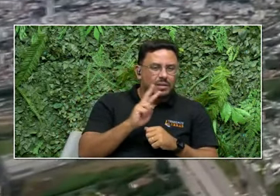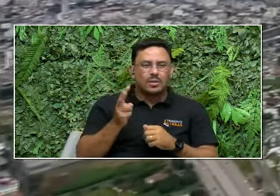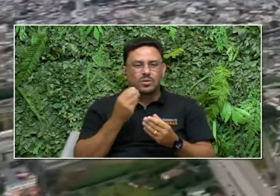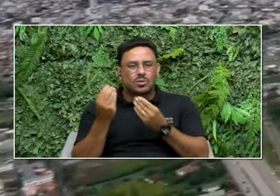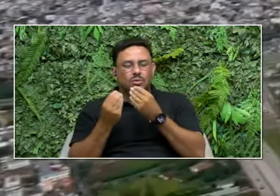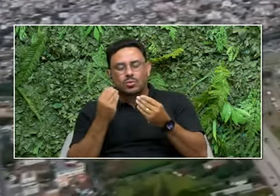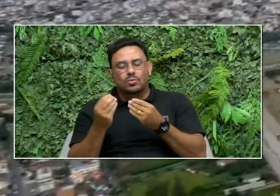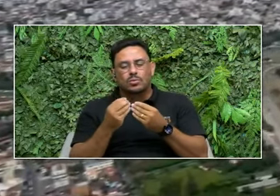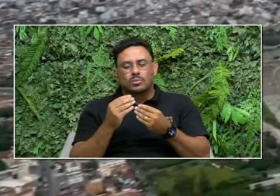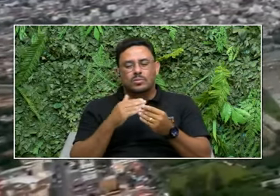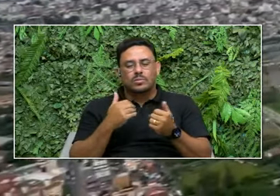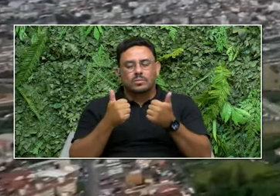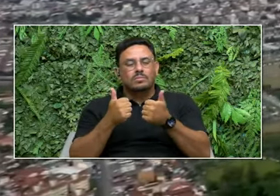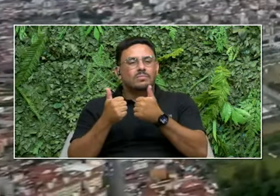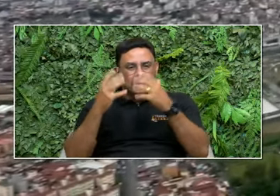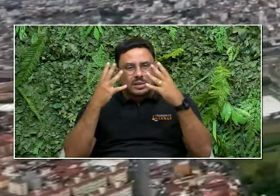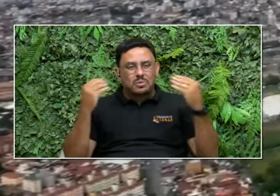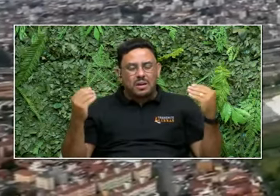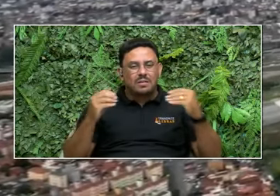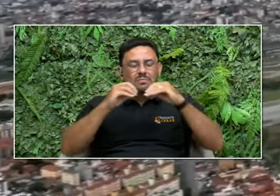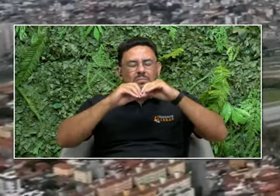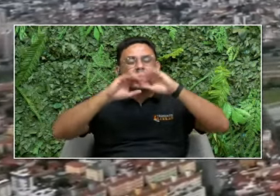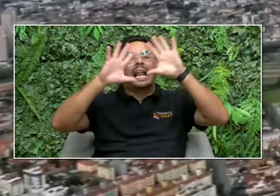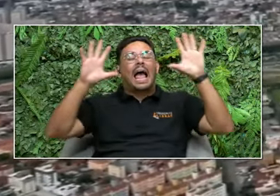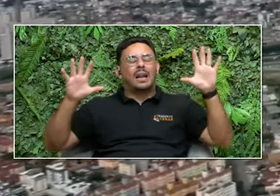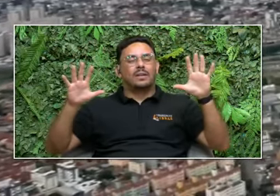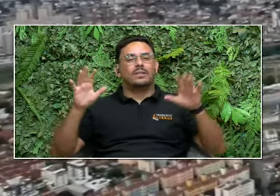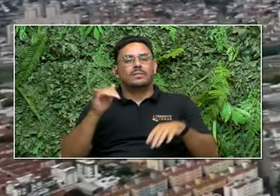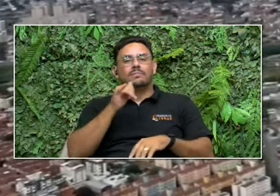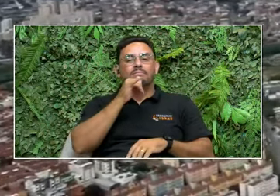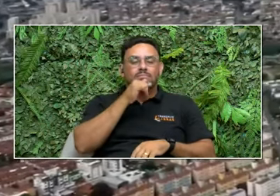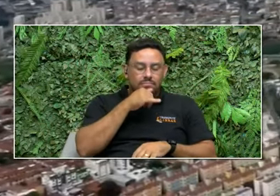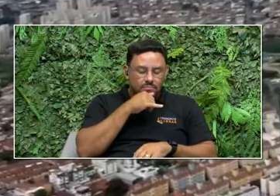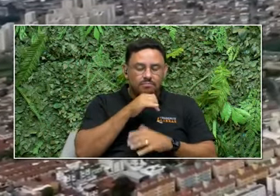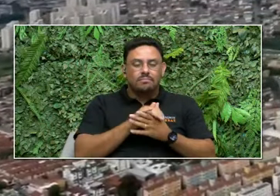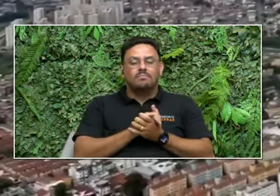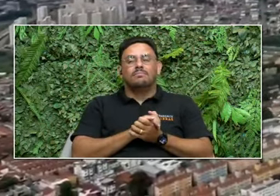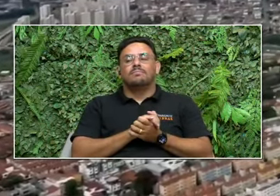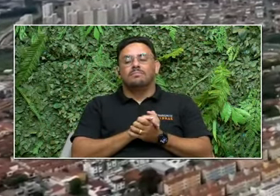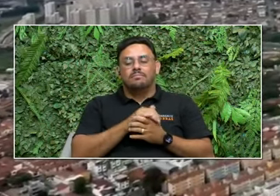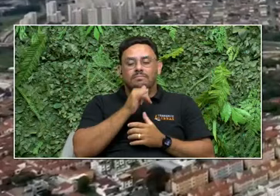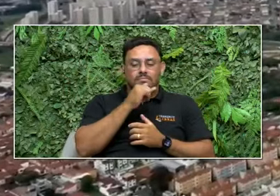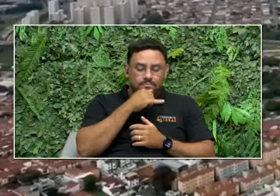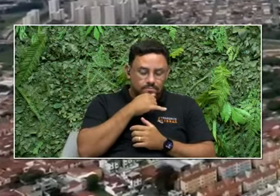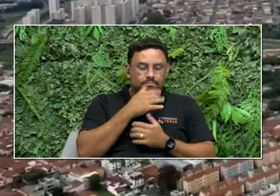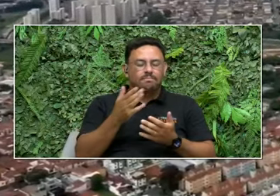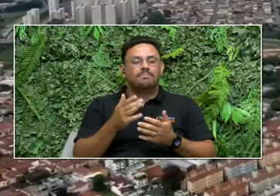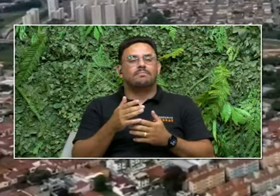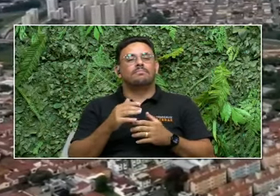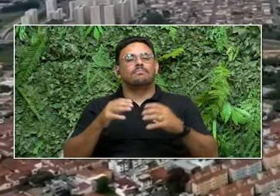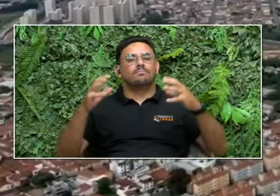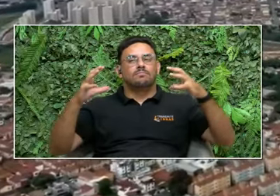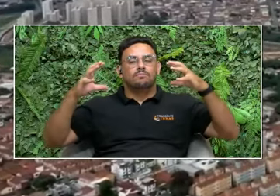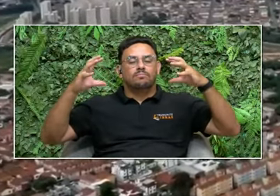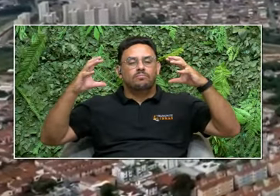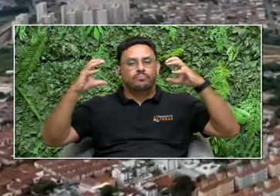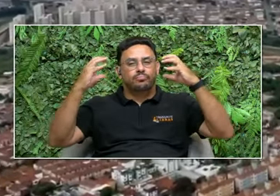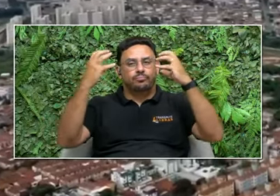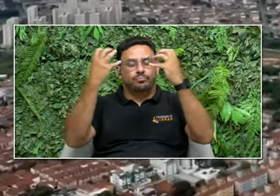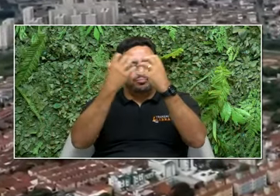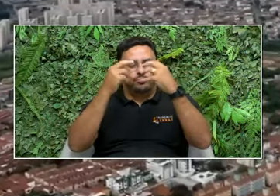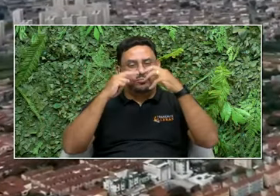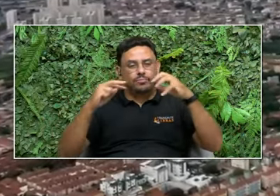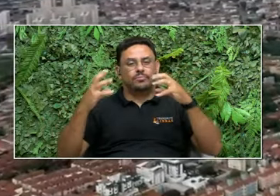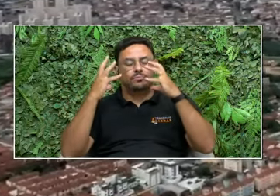tá ainda tá abertão e tal infelizmente Bob infelizmente tá meio novado aqui viu velho